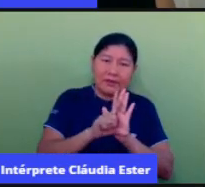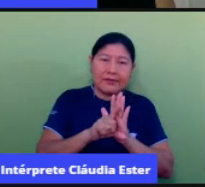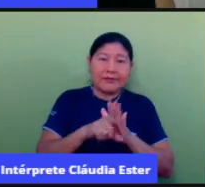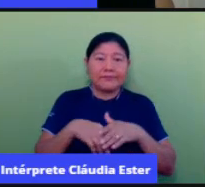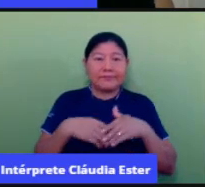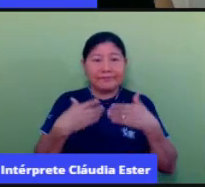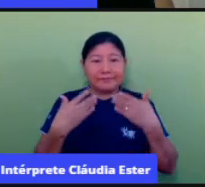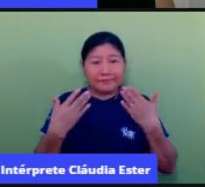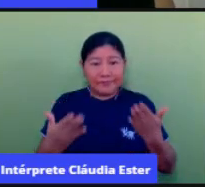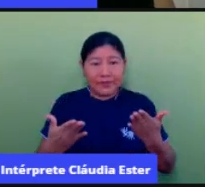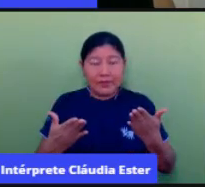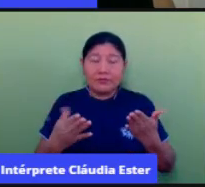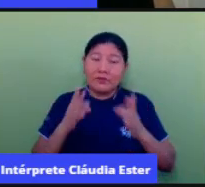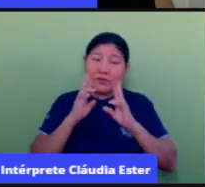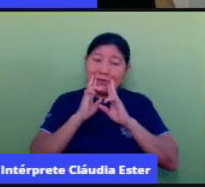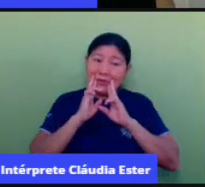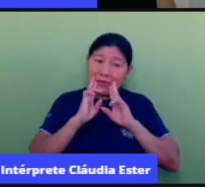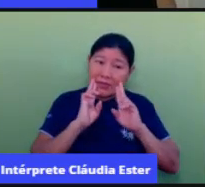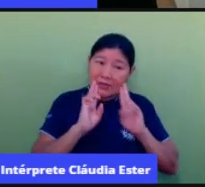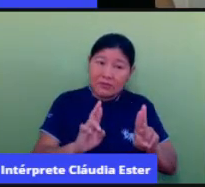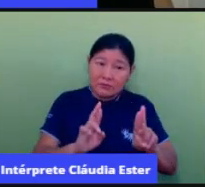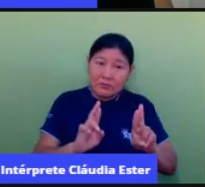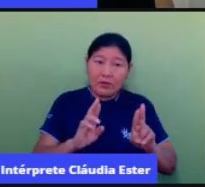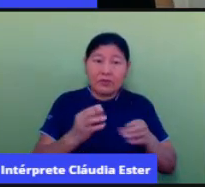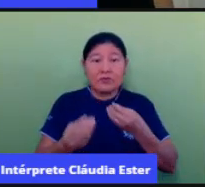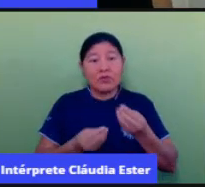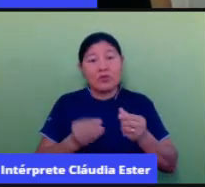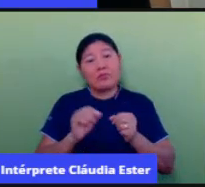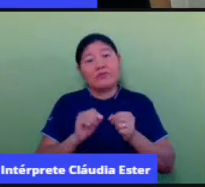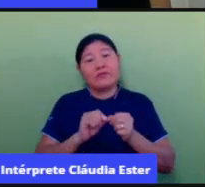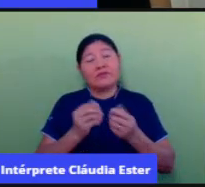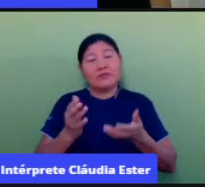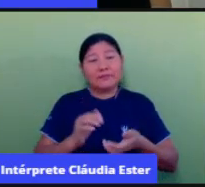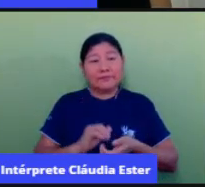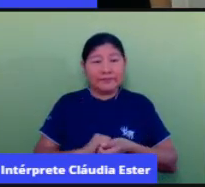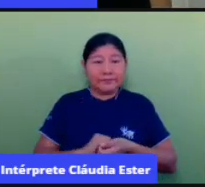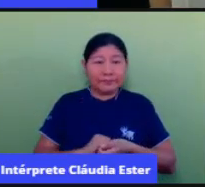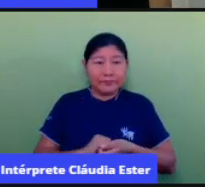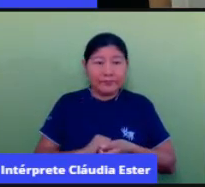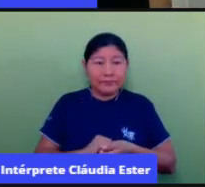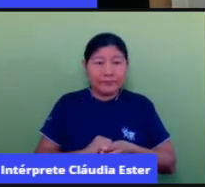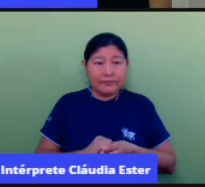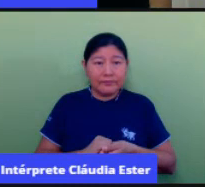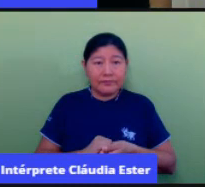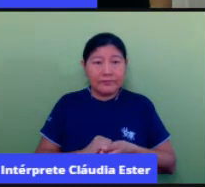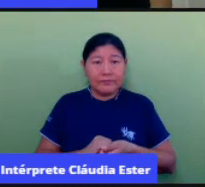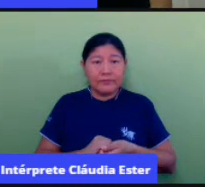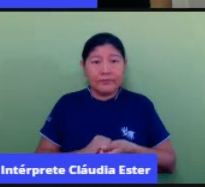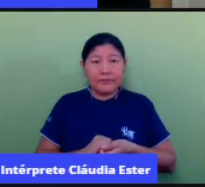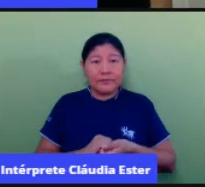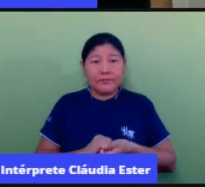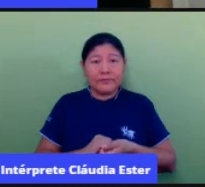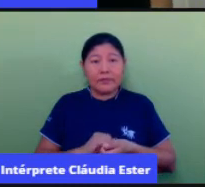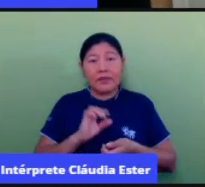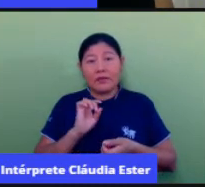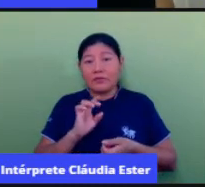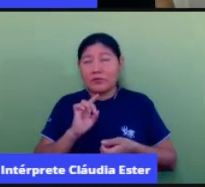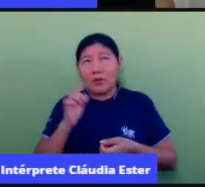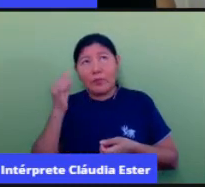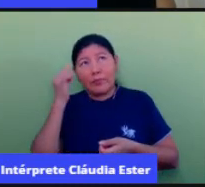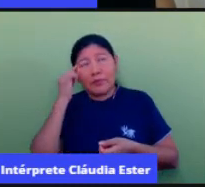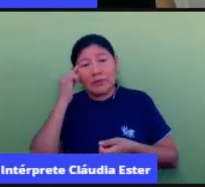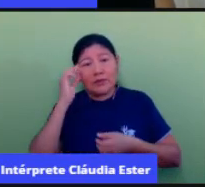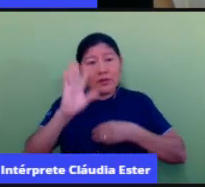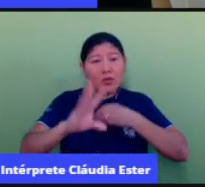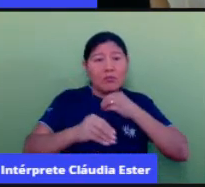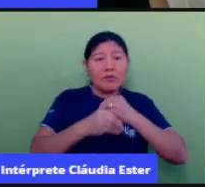vem definido, né? A Secretaria de Educação... Pode falar, Mai. Então, só pensando nisso, então, a lei